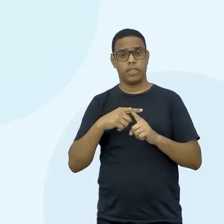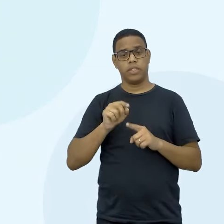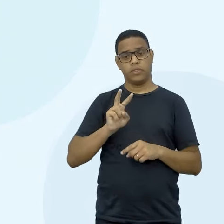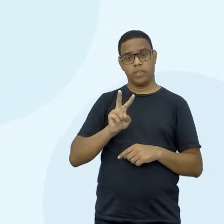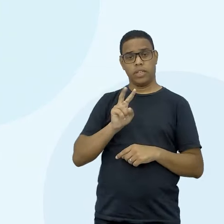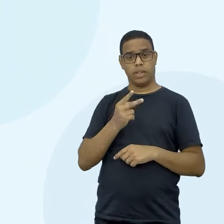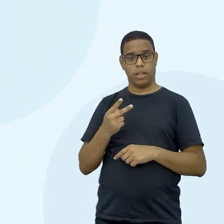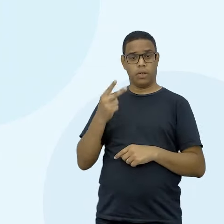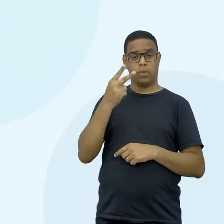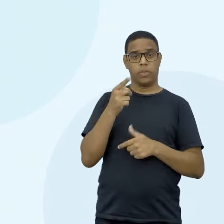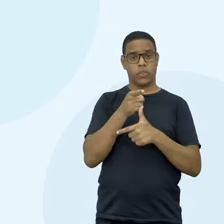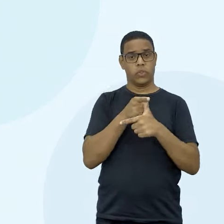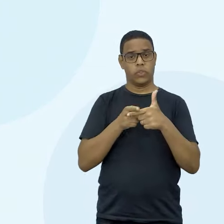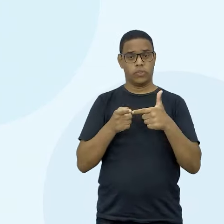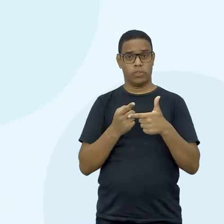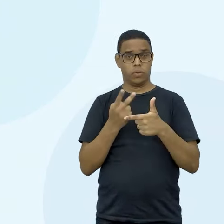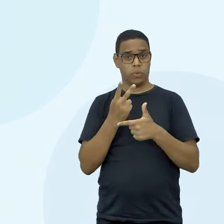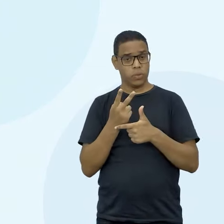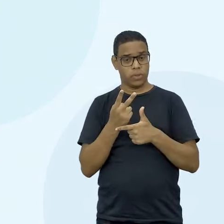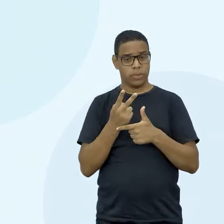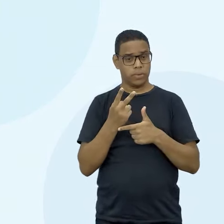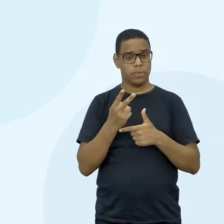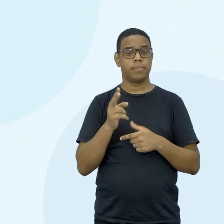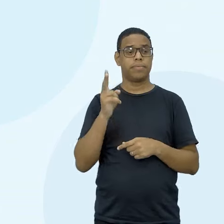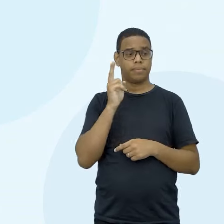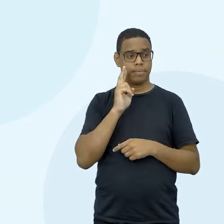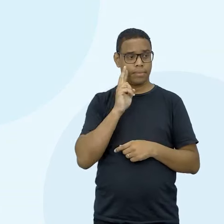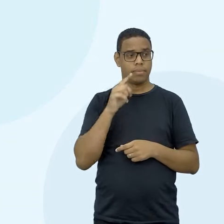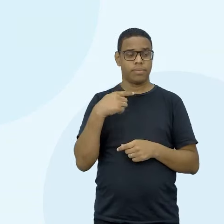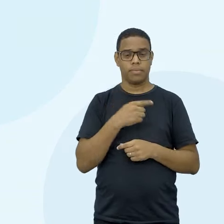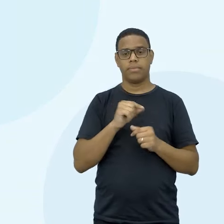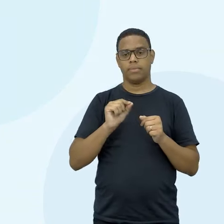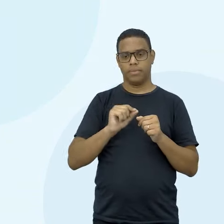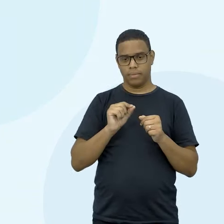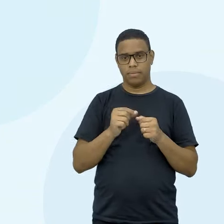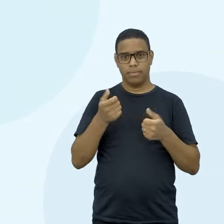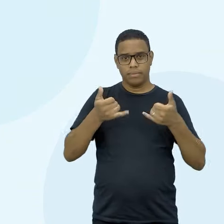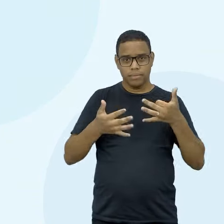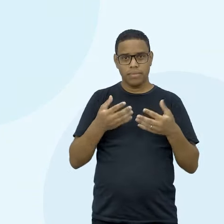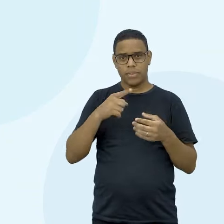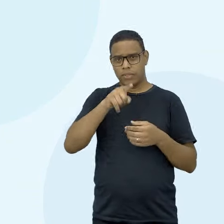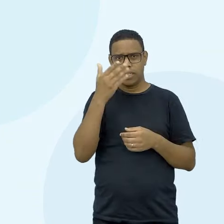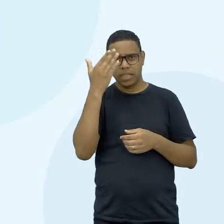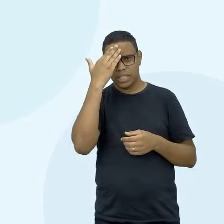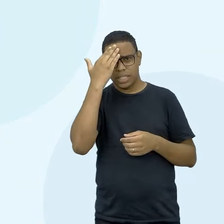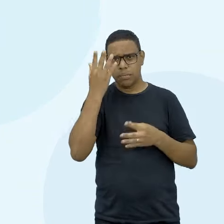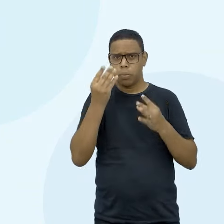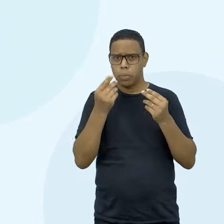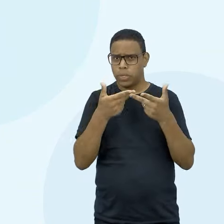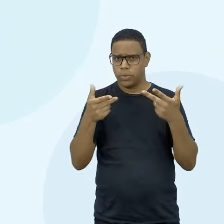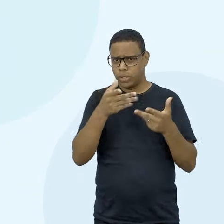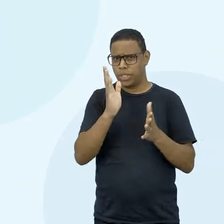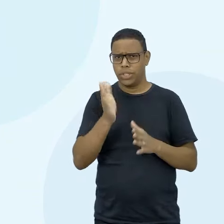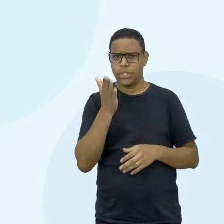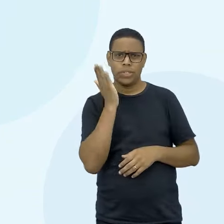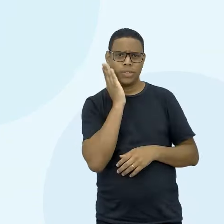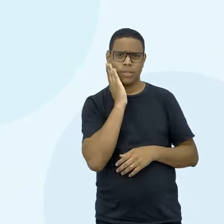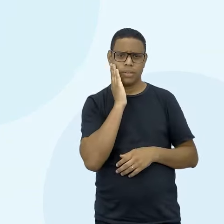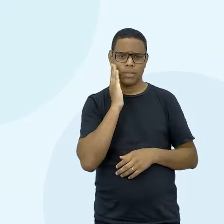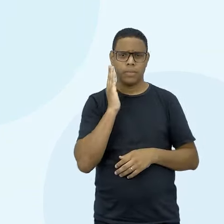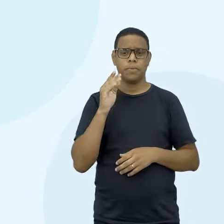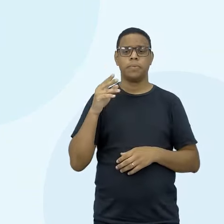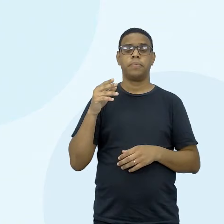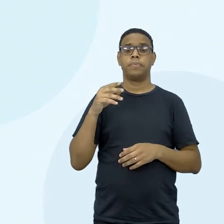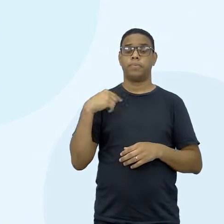ao quadrado dividido por 2. Sempre lembrando que a gente está fazendo aqui um aprofundamento, você já deve saber bastante coisa já. E aí a